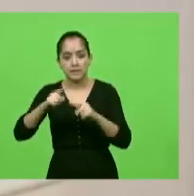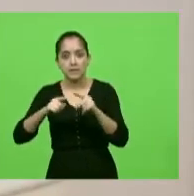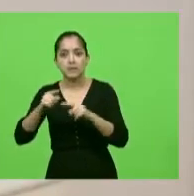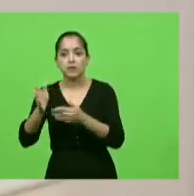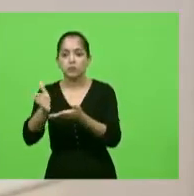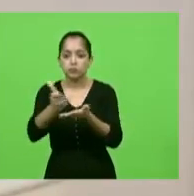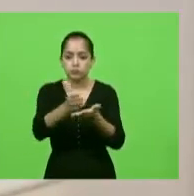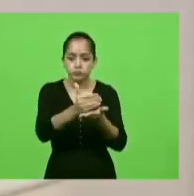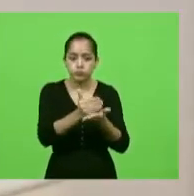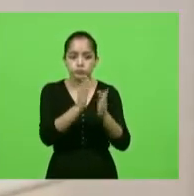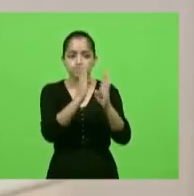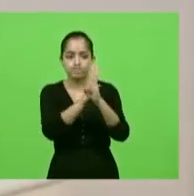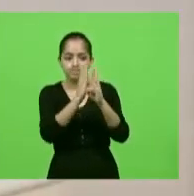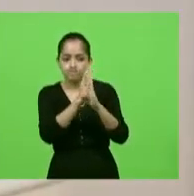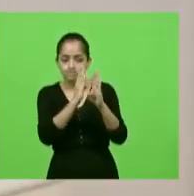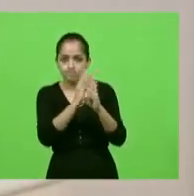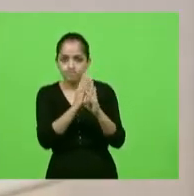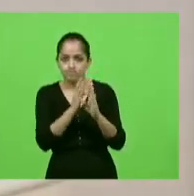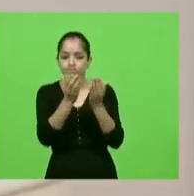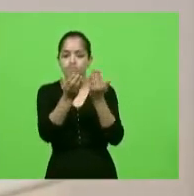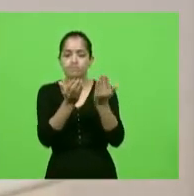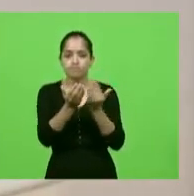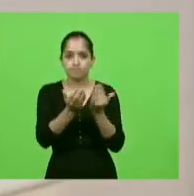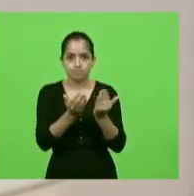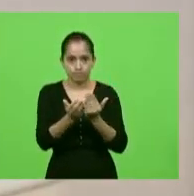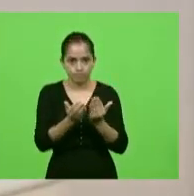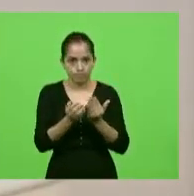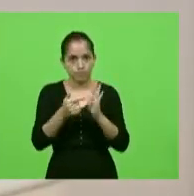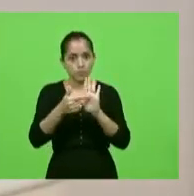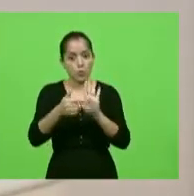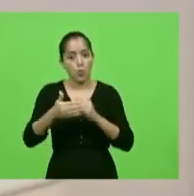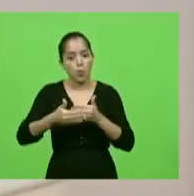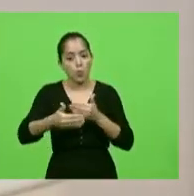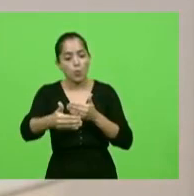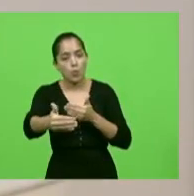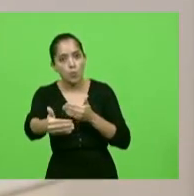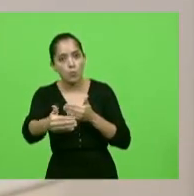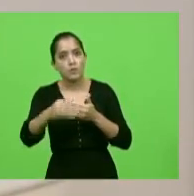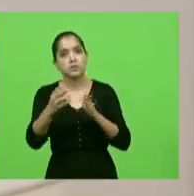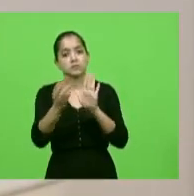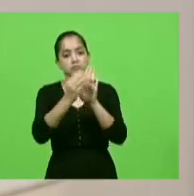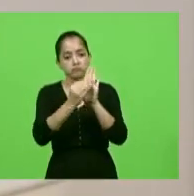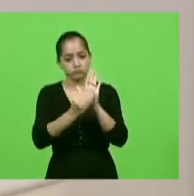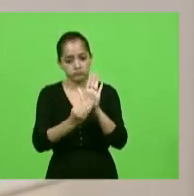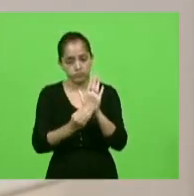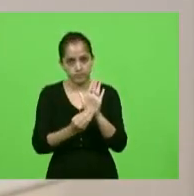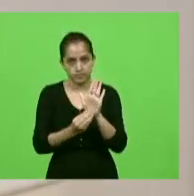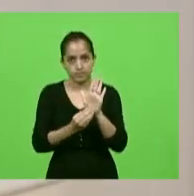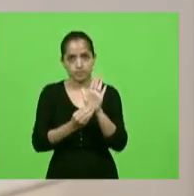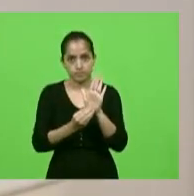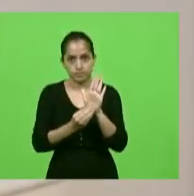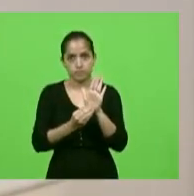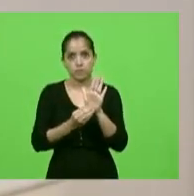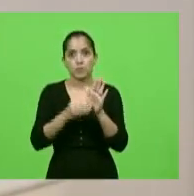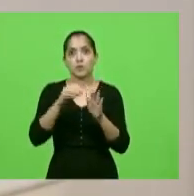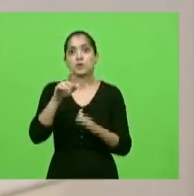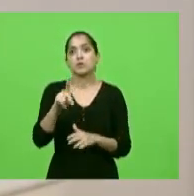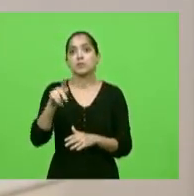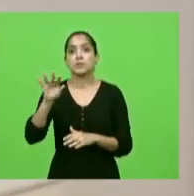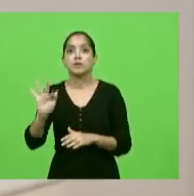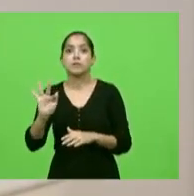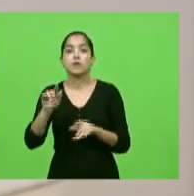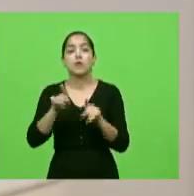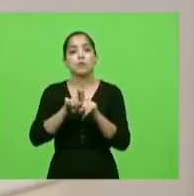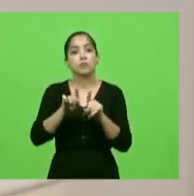investigações está em análise e poderá, em momento futuro, ensejar outras providências a cargo da PF ou do MPF